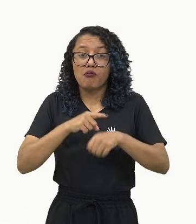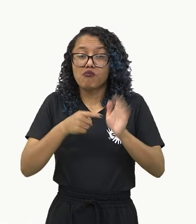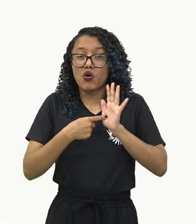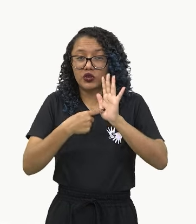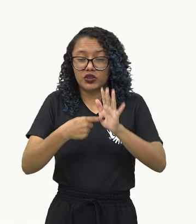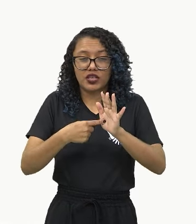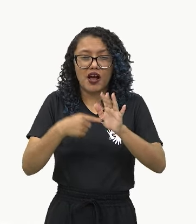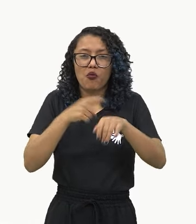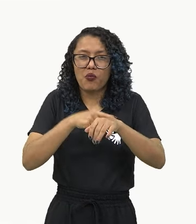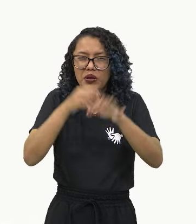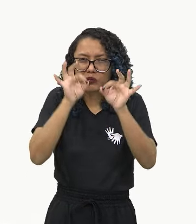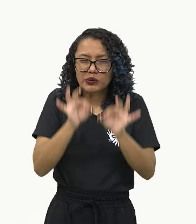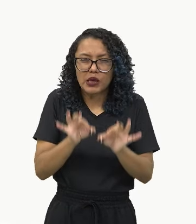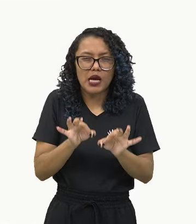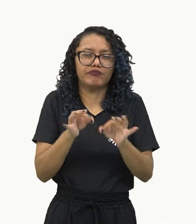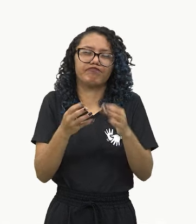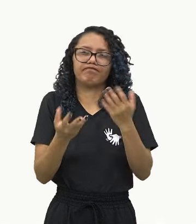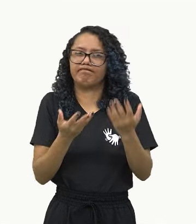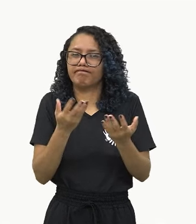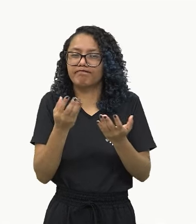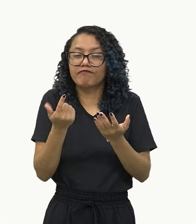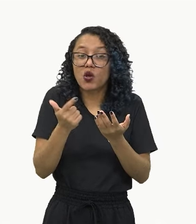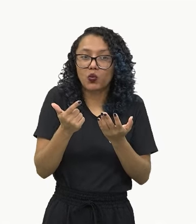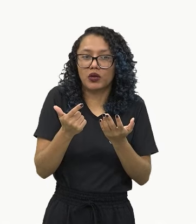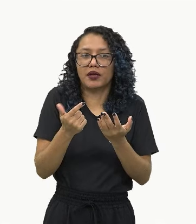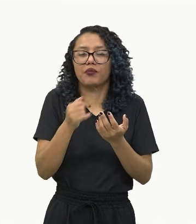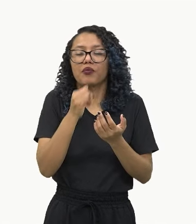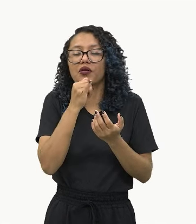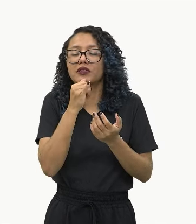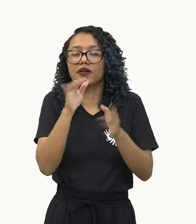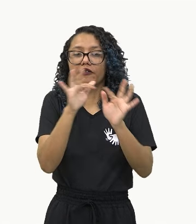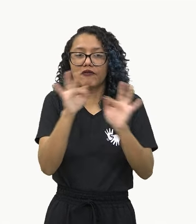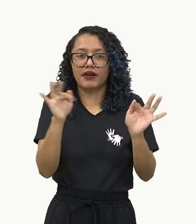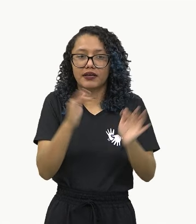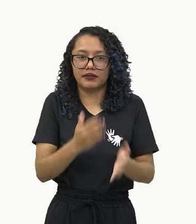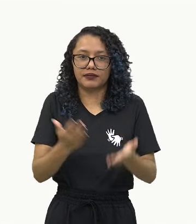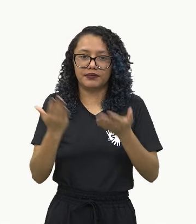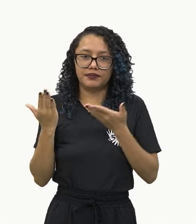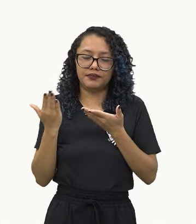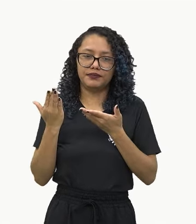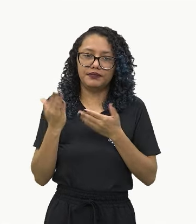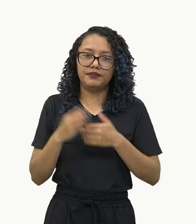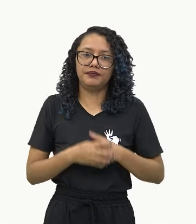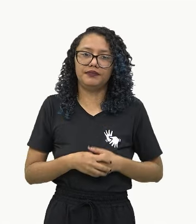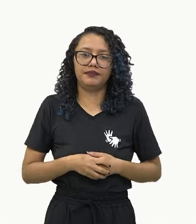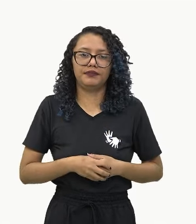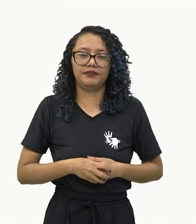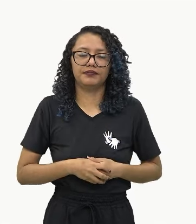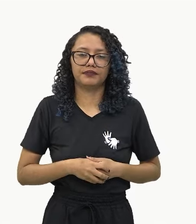aí o composto. Por exemplo, habéis escondido de Juan lo que han preparado para